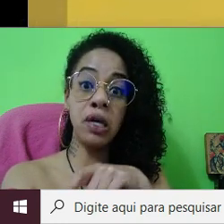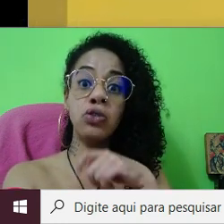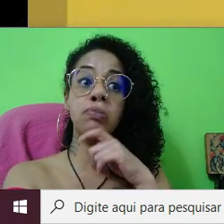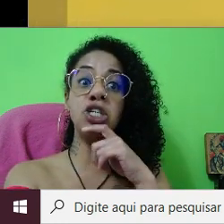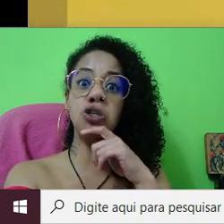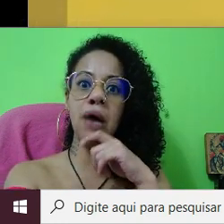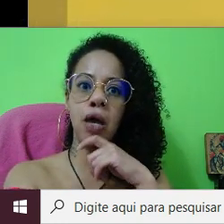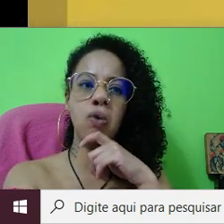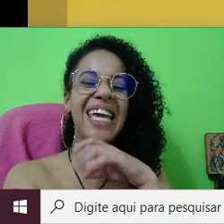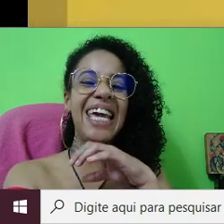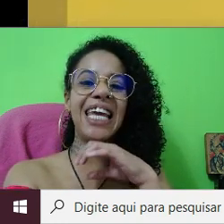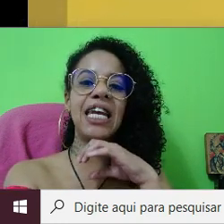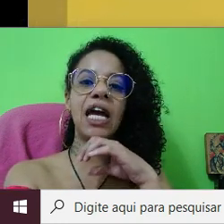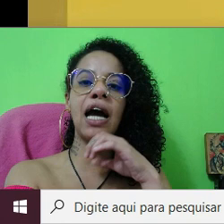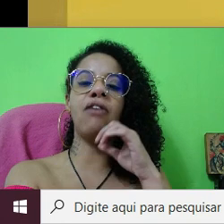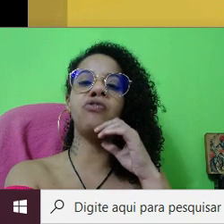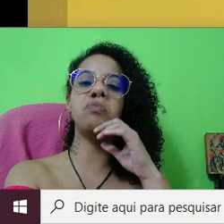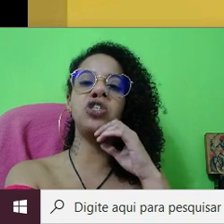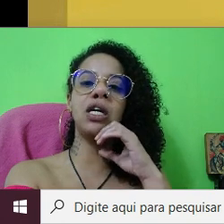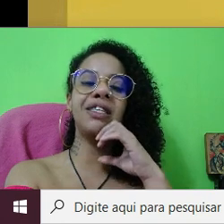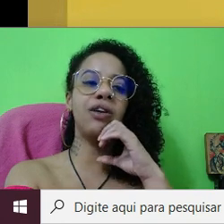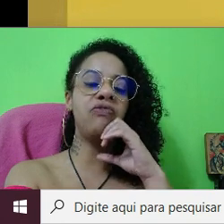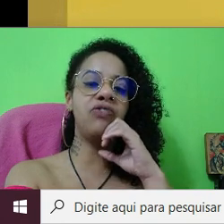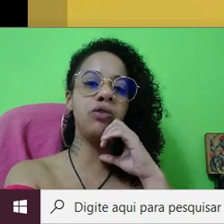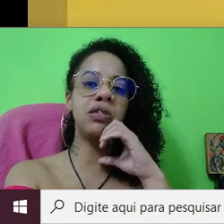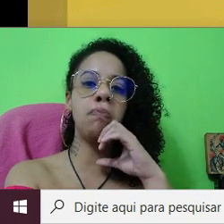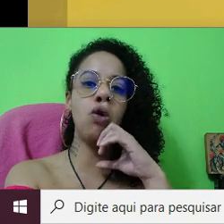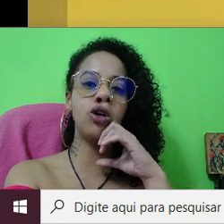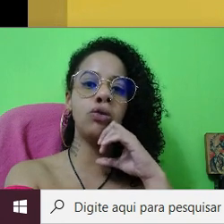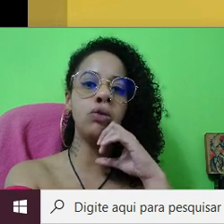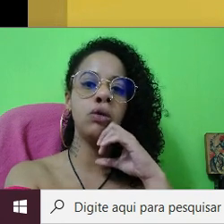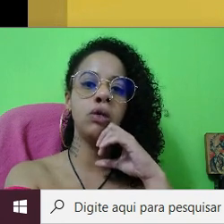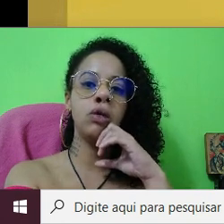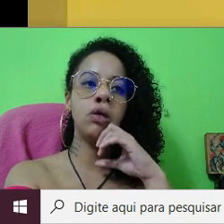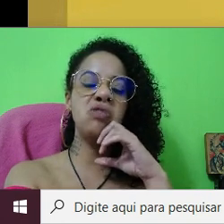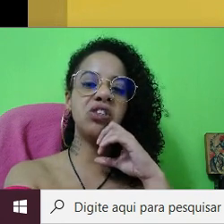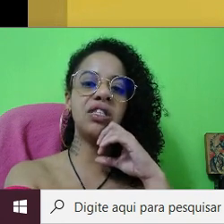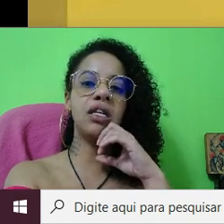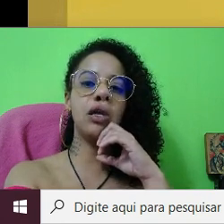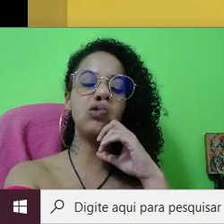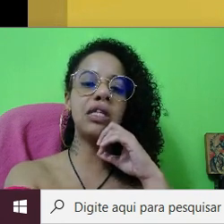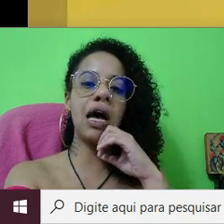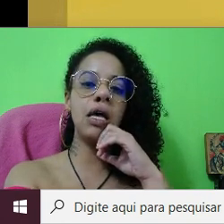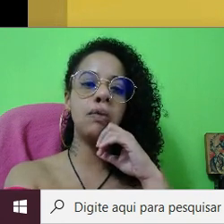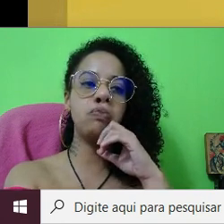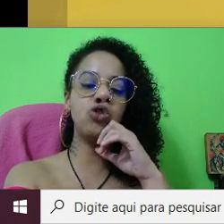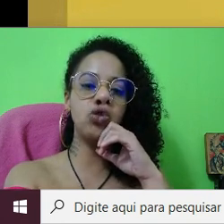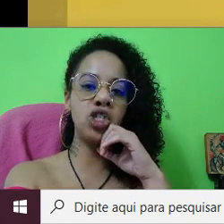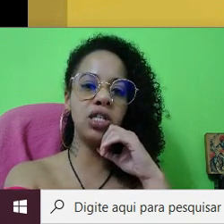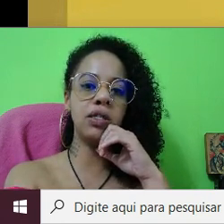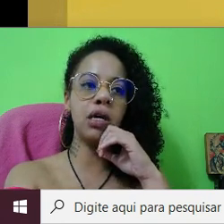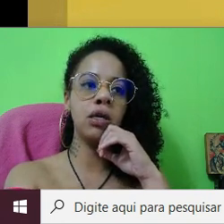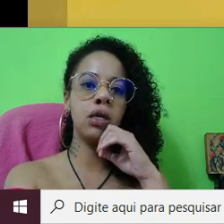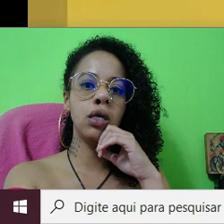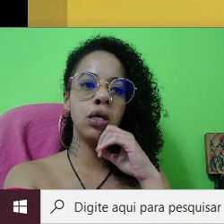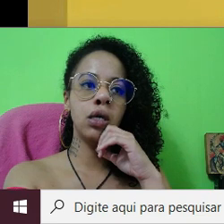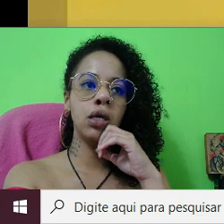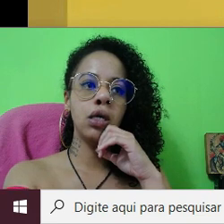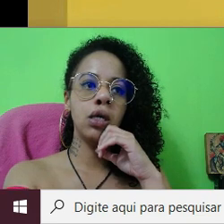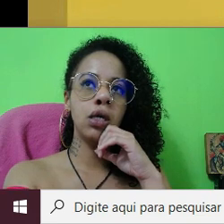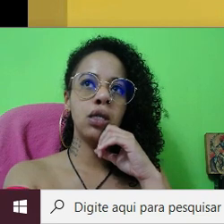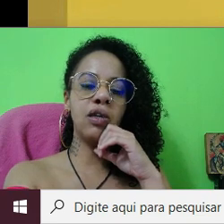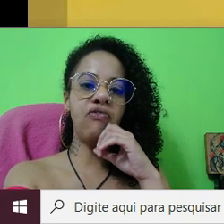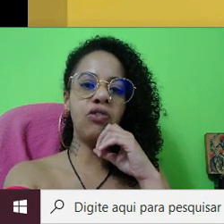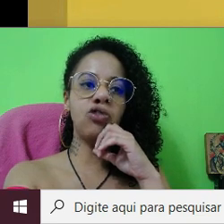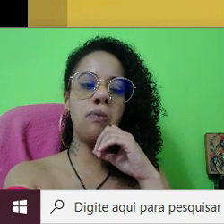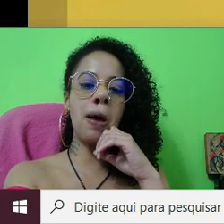movimentos Mães de Maio inegável imagina teu filho ser morto e você ainda lutar por Justiça